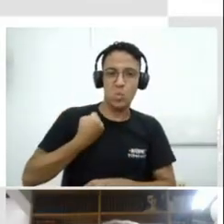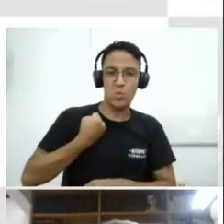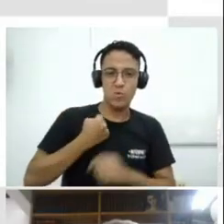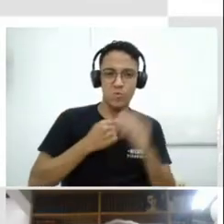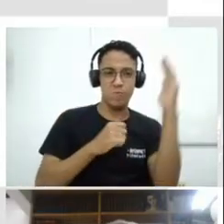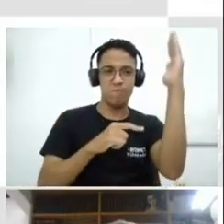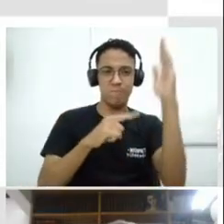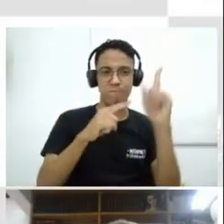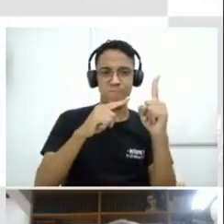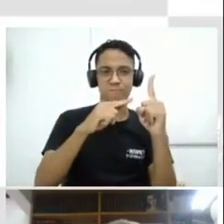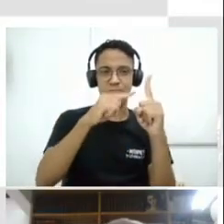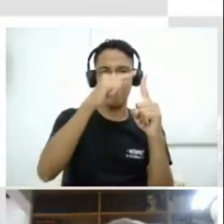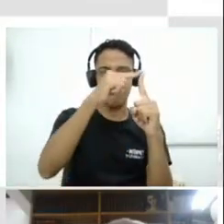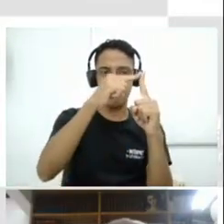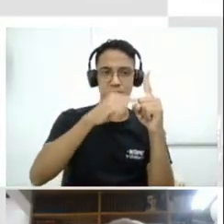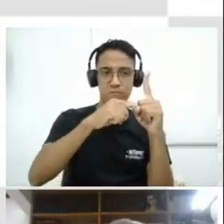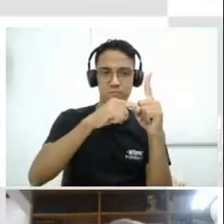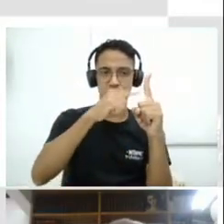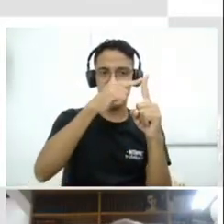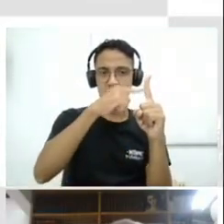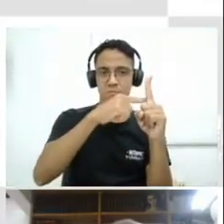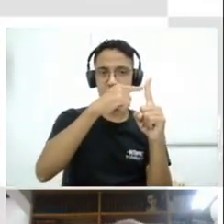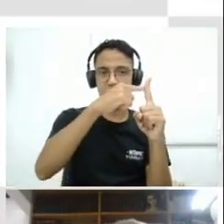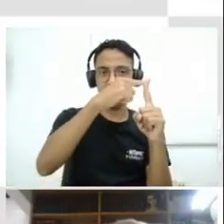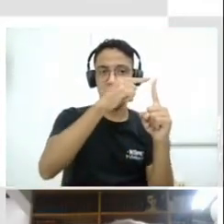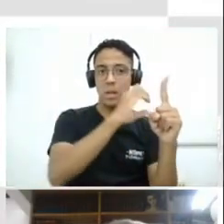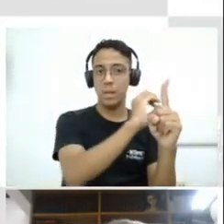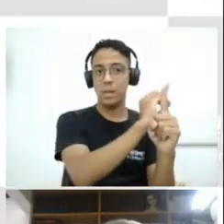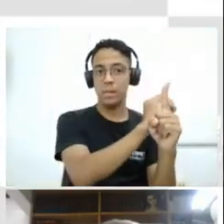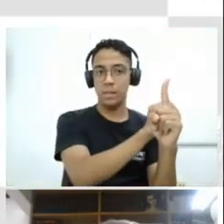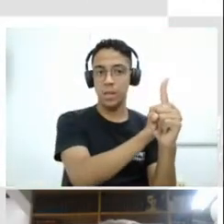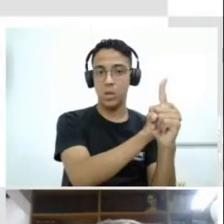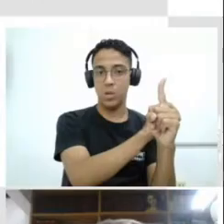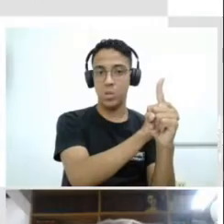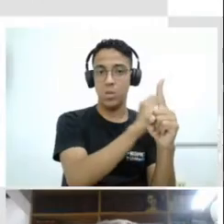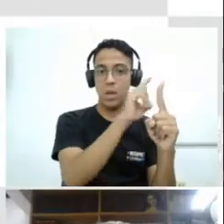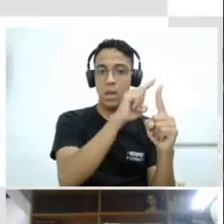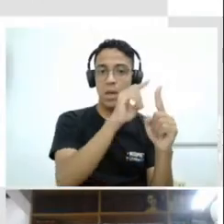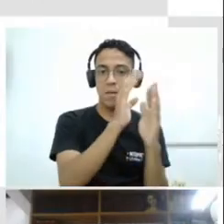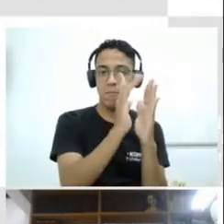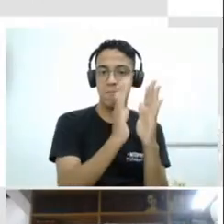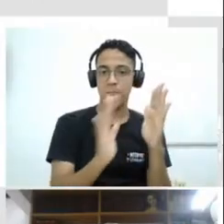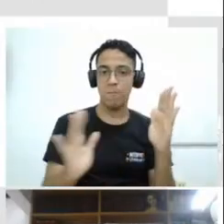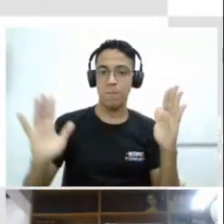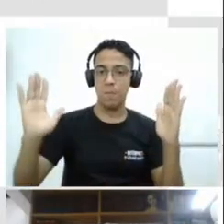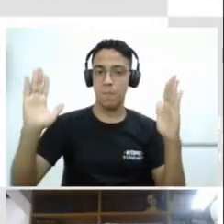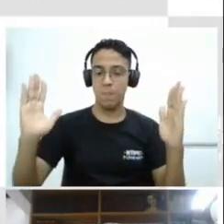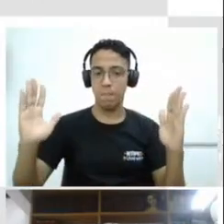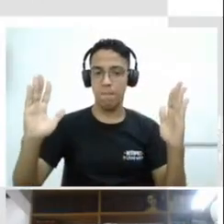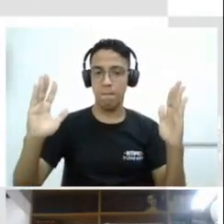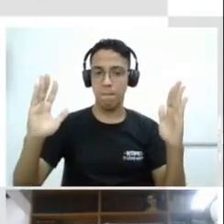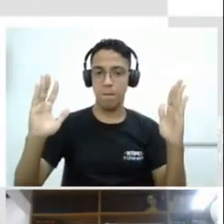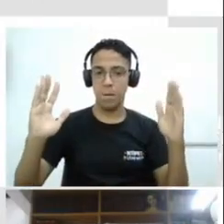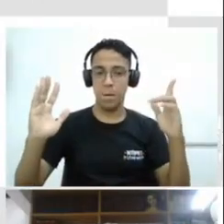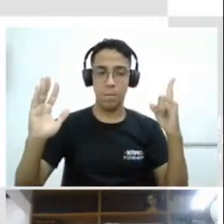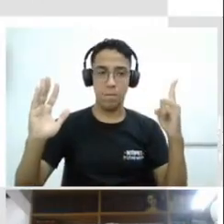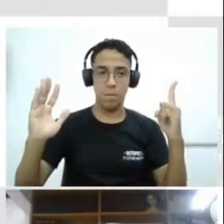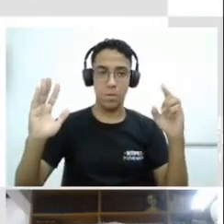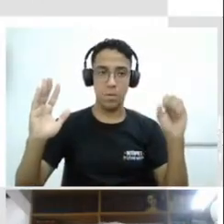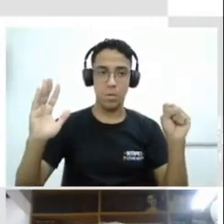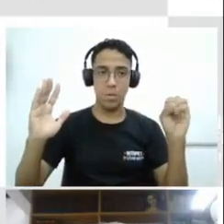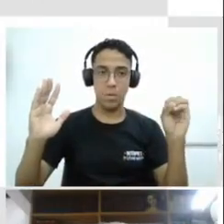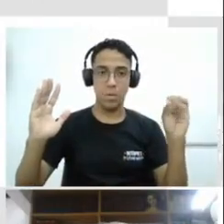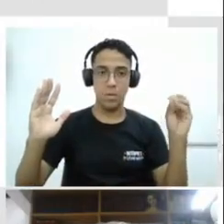gráfico, é o período 1880 a 1920. Não muda nada, tá? Se você pegar o período de referência 1850 a 1900